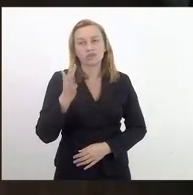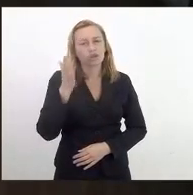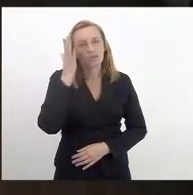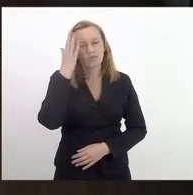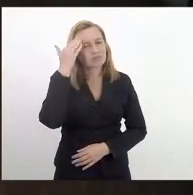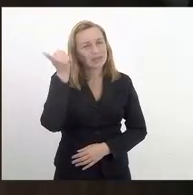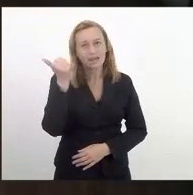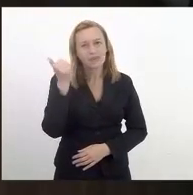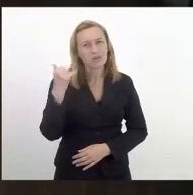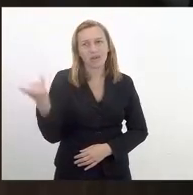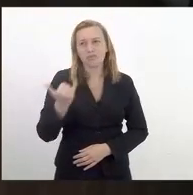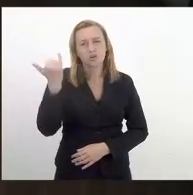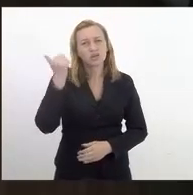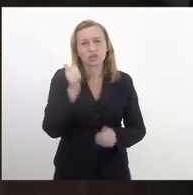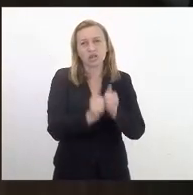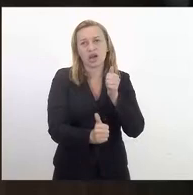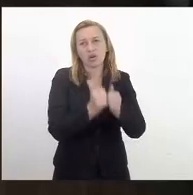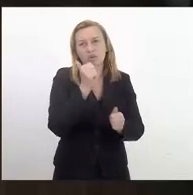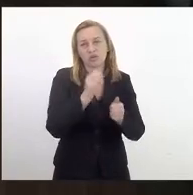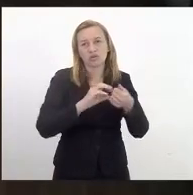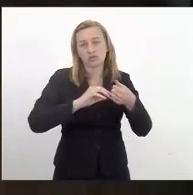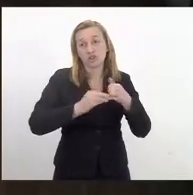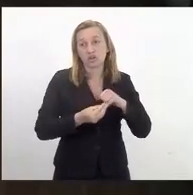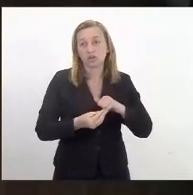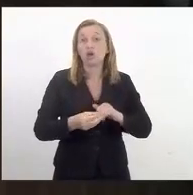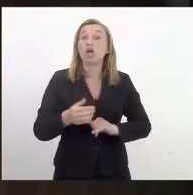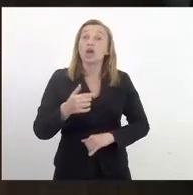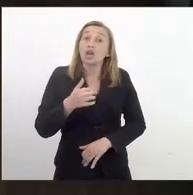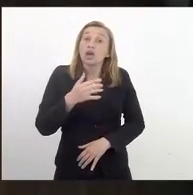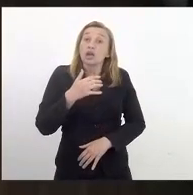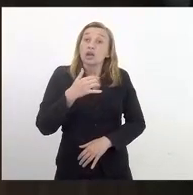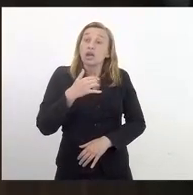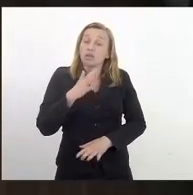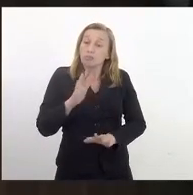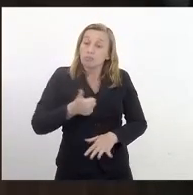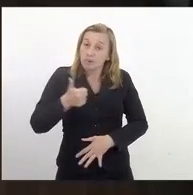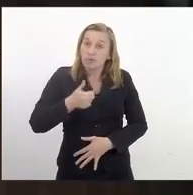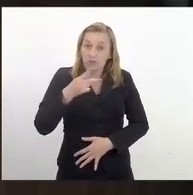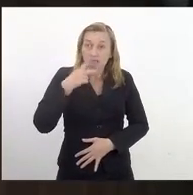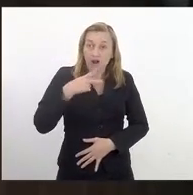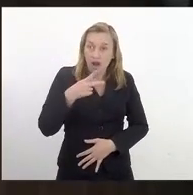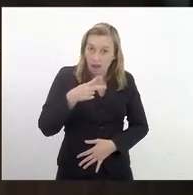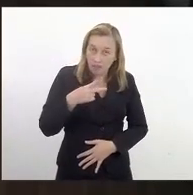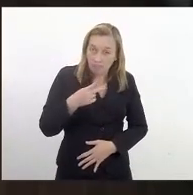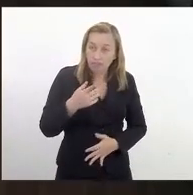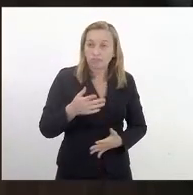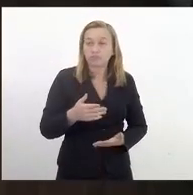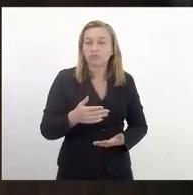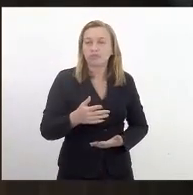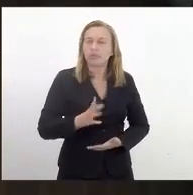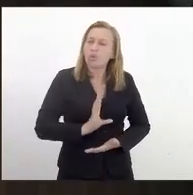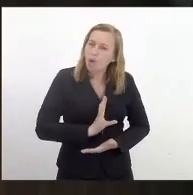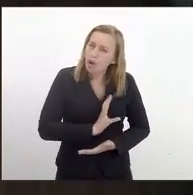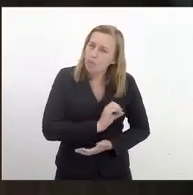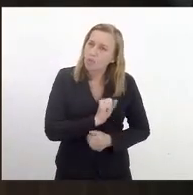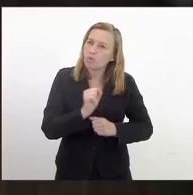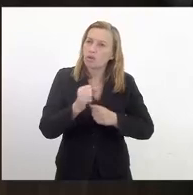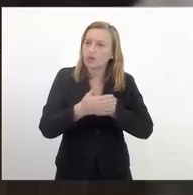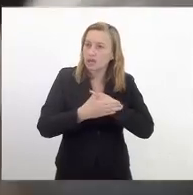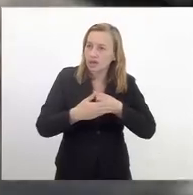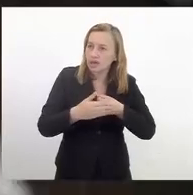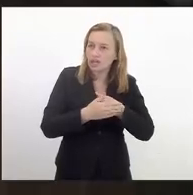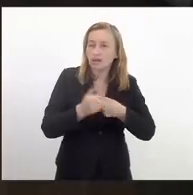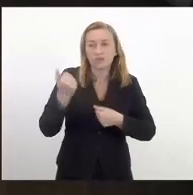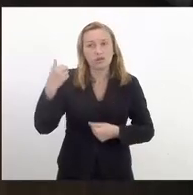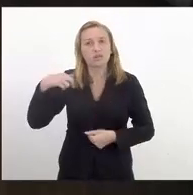da importância do arroz feijão eu entendo primeiro dizer que como estimo um amor e carinho meu irmão